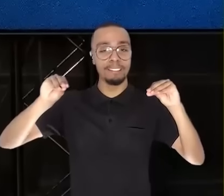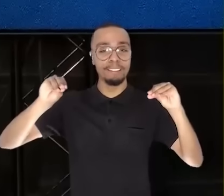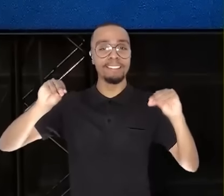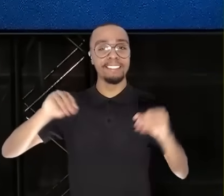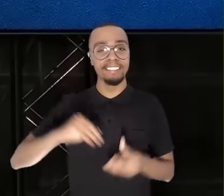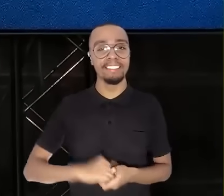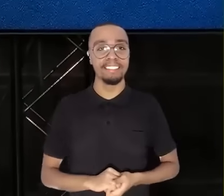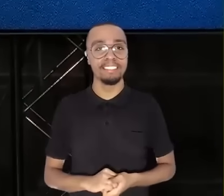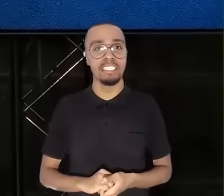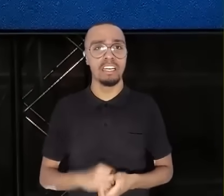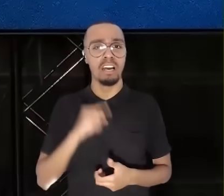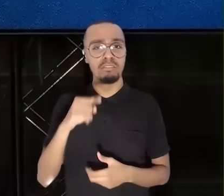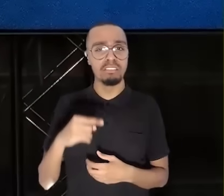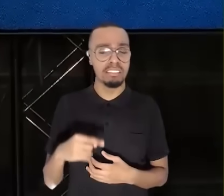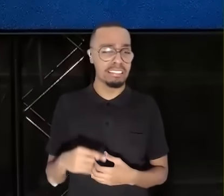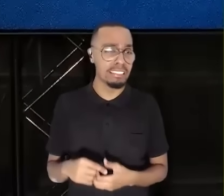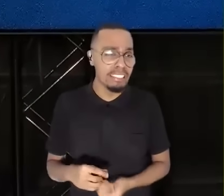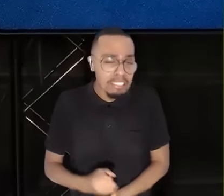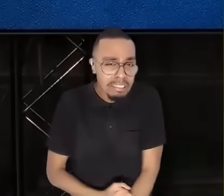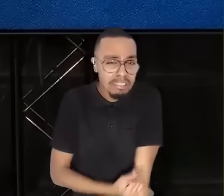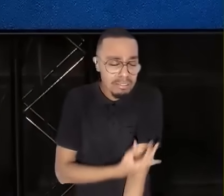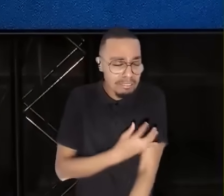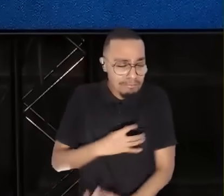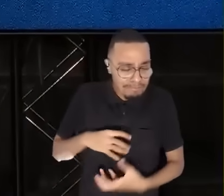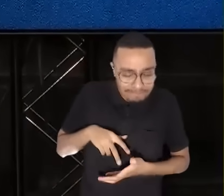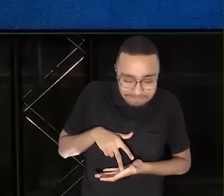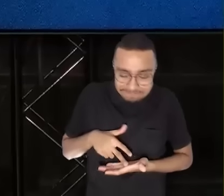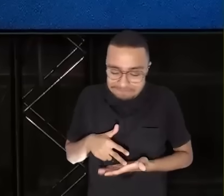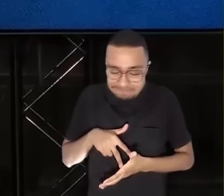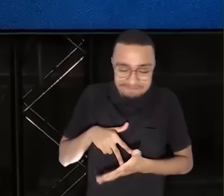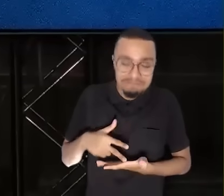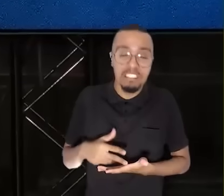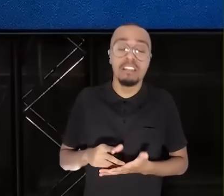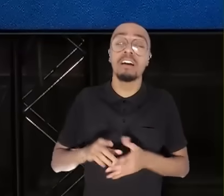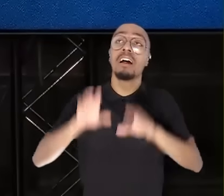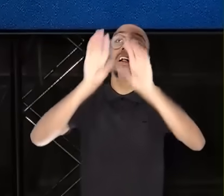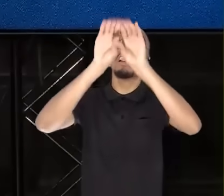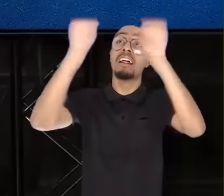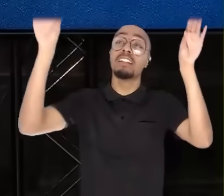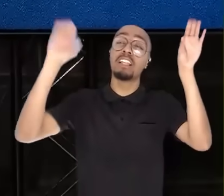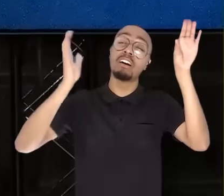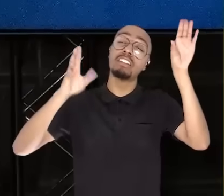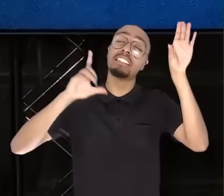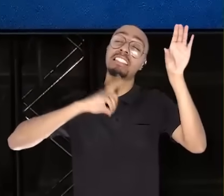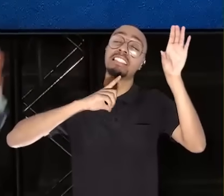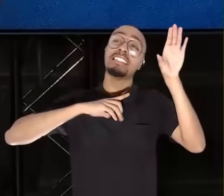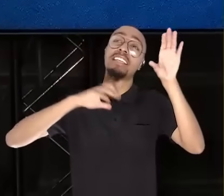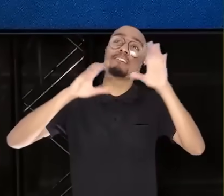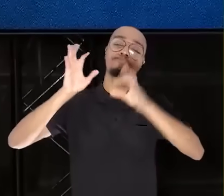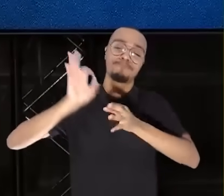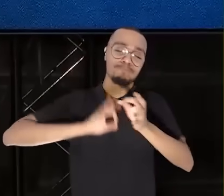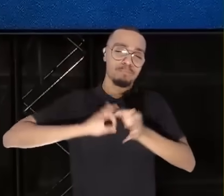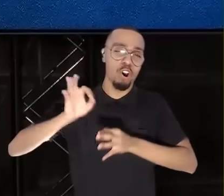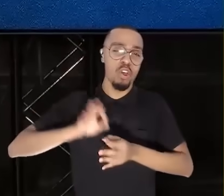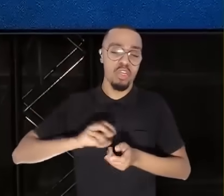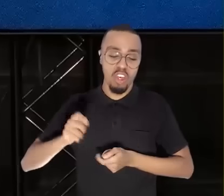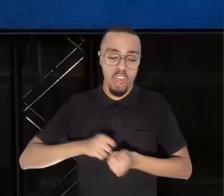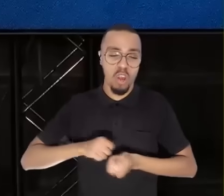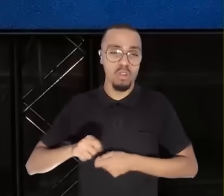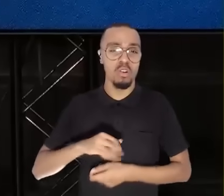Ei, se você está abalado emocionalmente, Deus já tem equilíbrio para você no mundo espiritual. Tem. Você só precisa trazer o céu para a